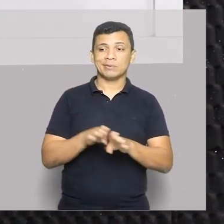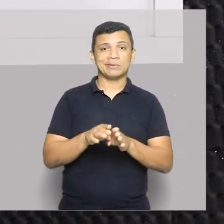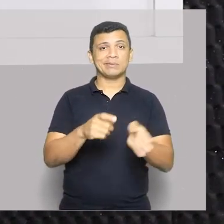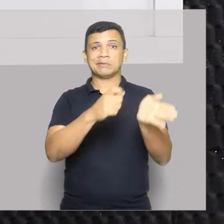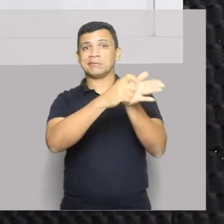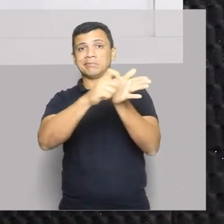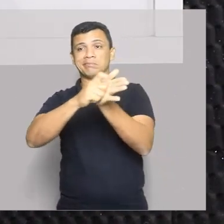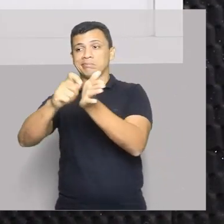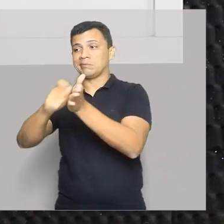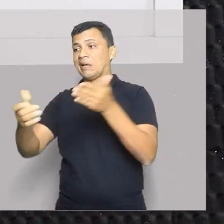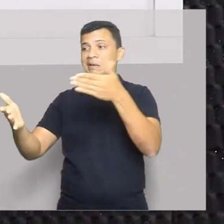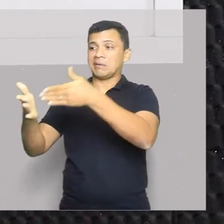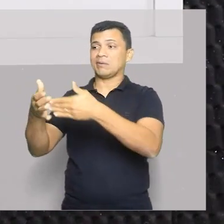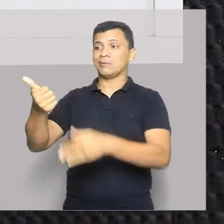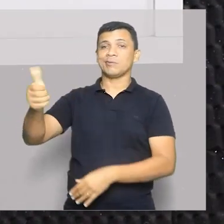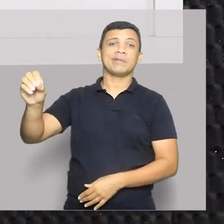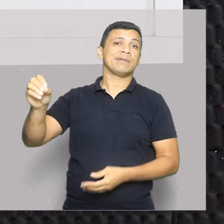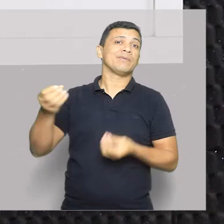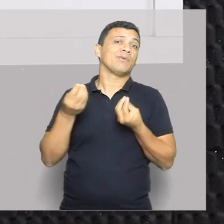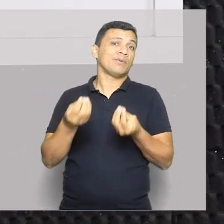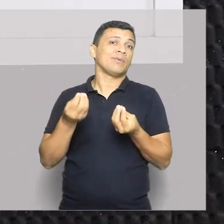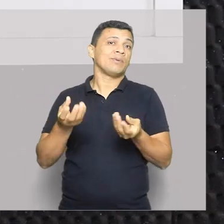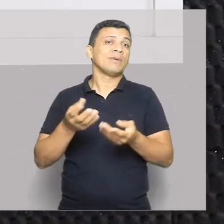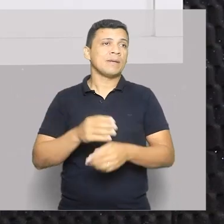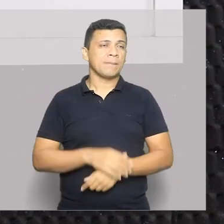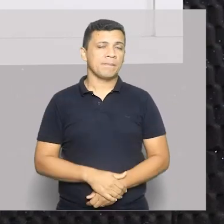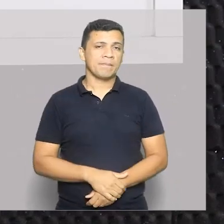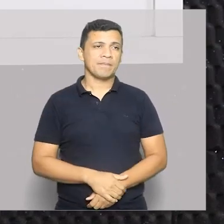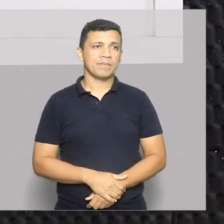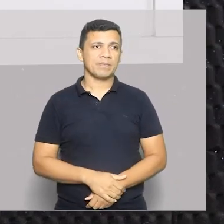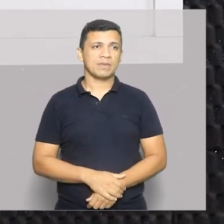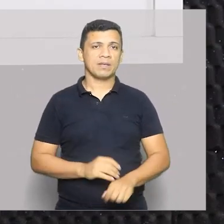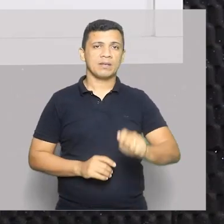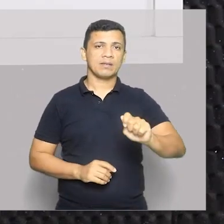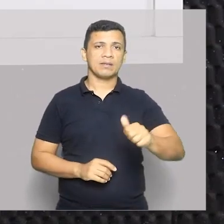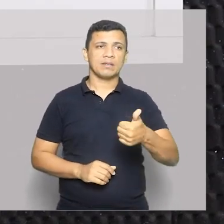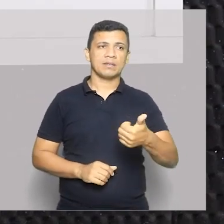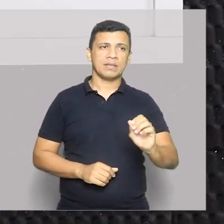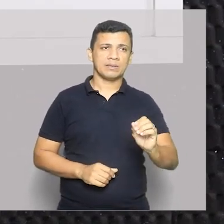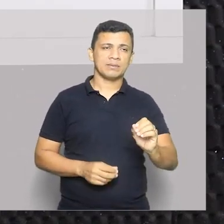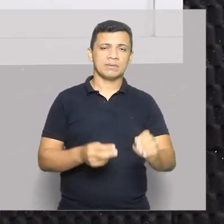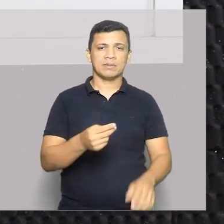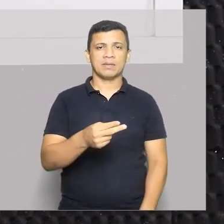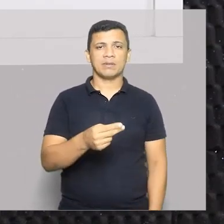10º, né? Então, o que você faz? Ó, o A10 vai ser o A1